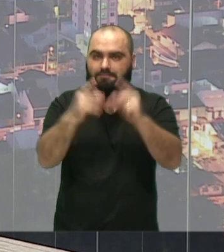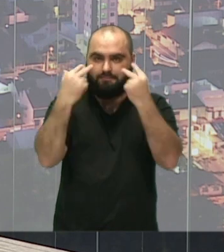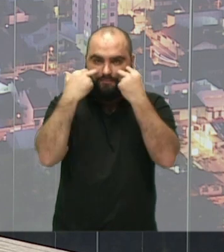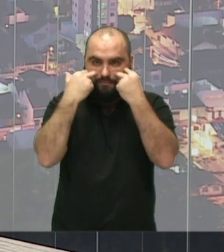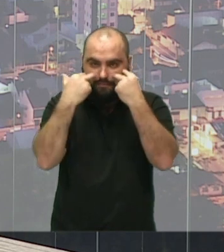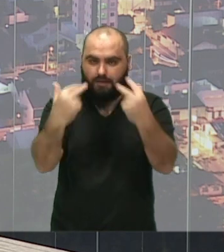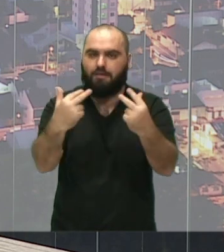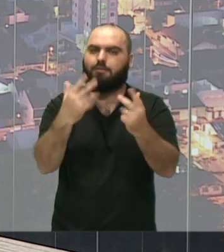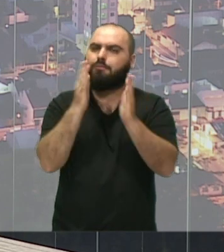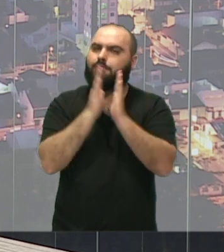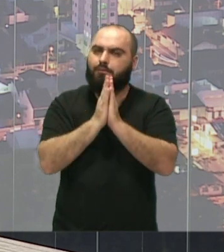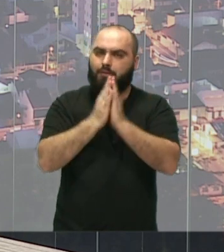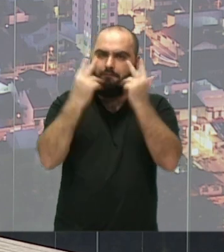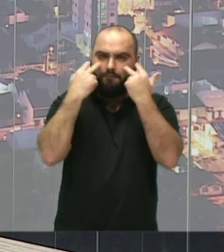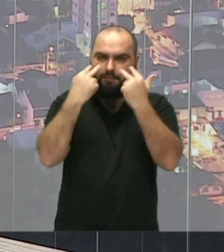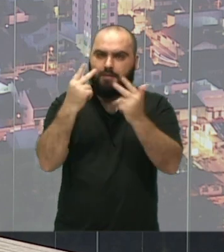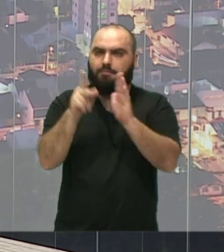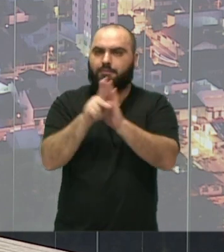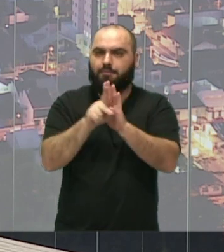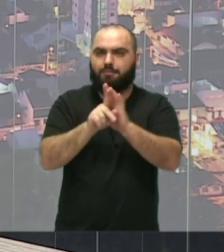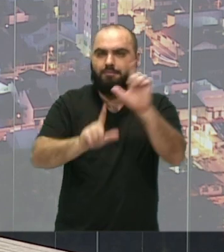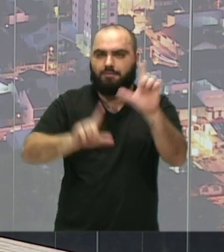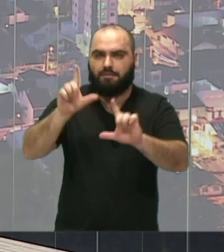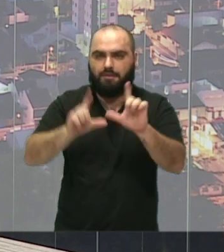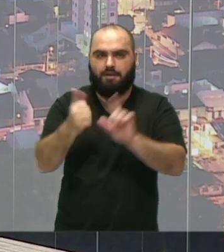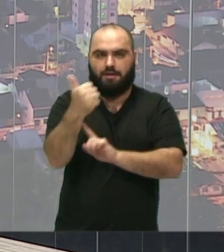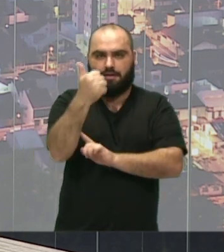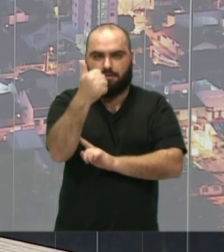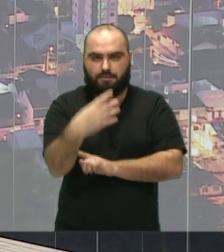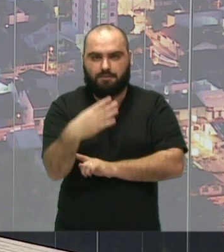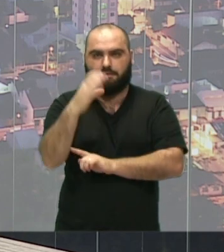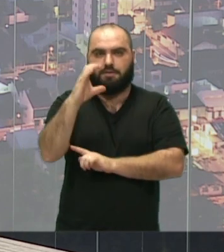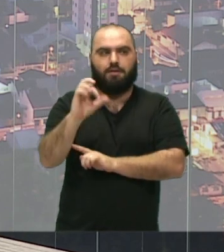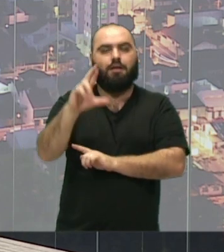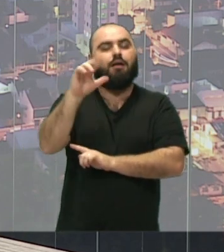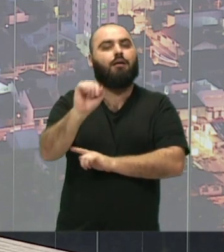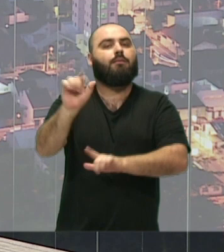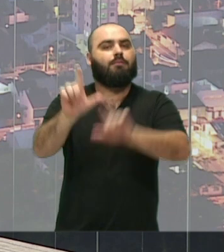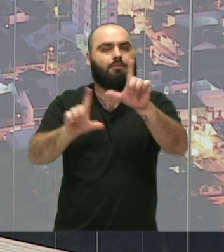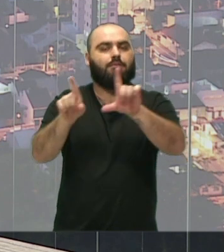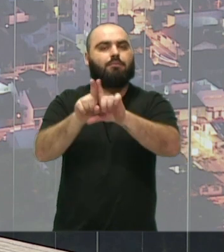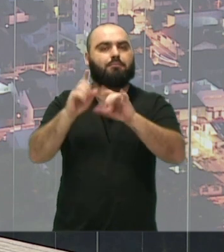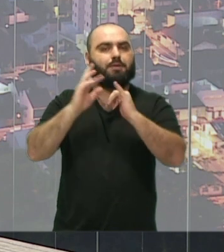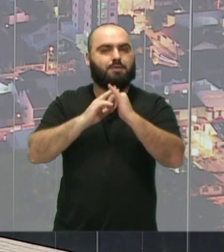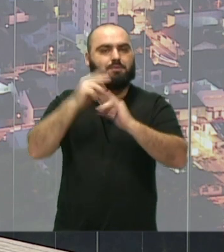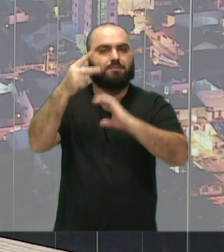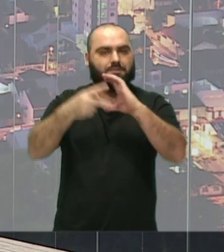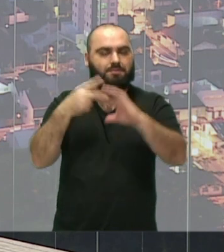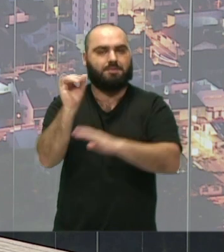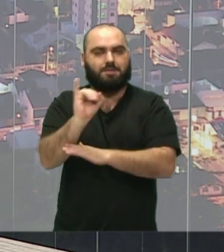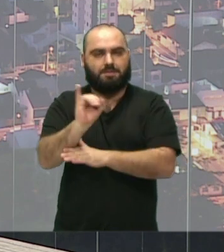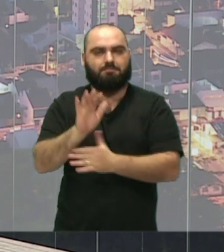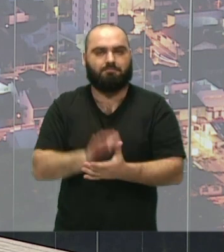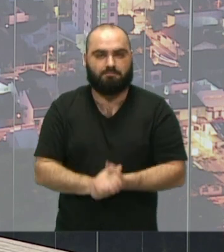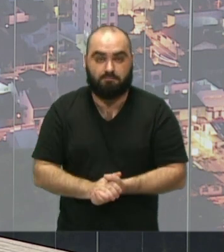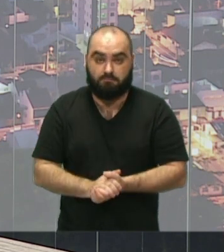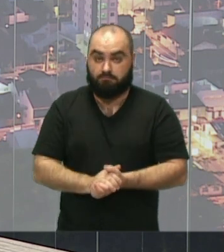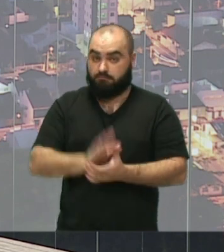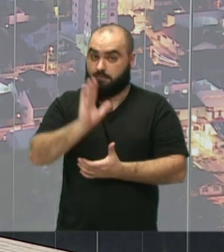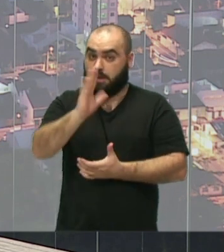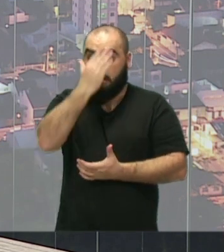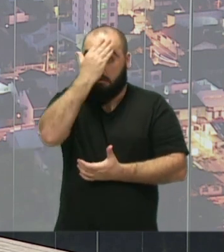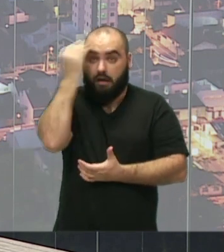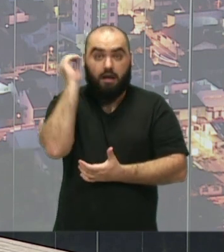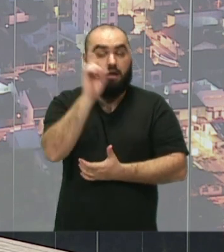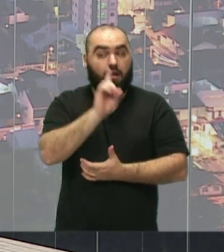acompanha. Continue assistindo a nossa programação no canal 14 da Claro TV e também no YouTube da Câmara de Vereadores. E não esqueça,